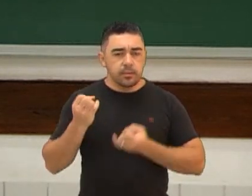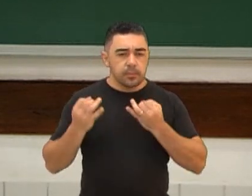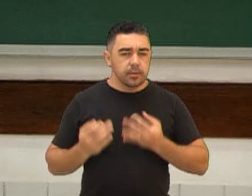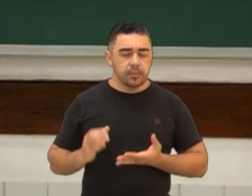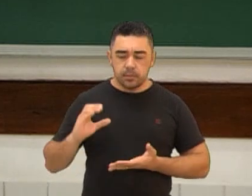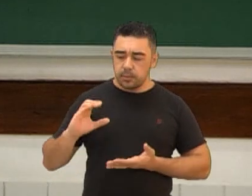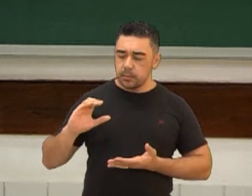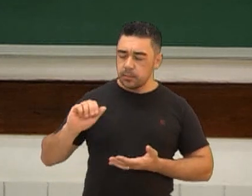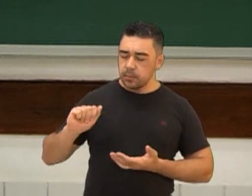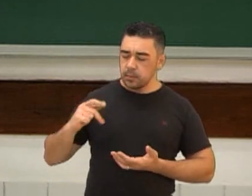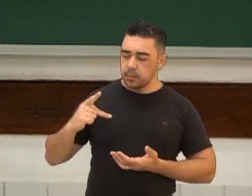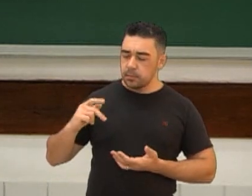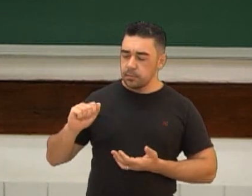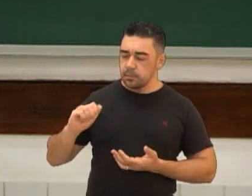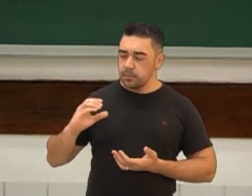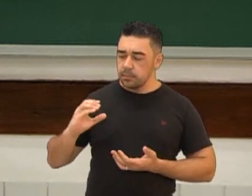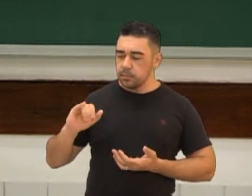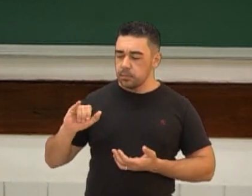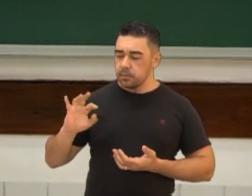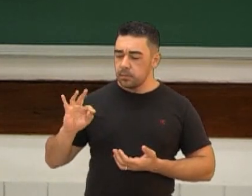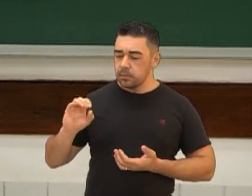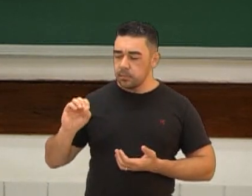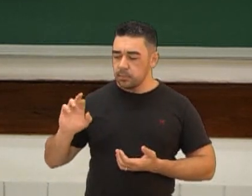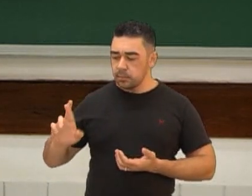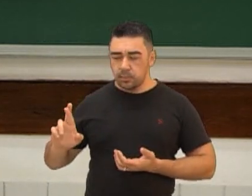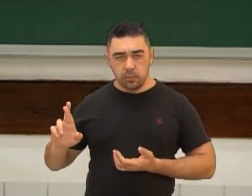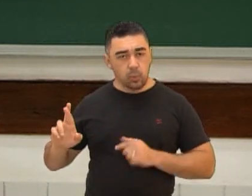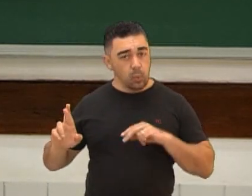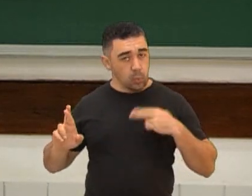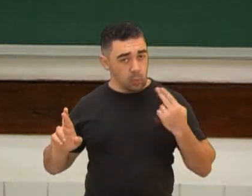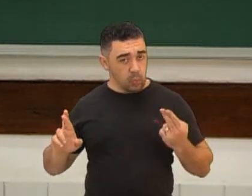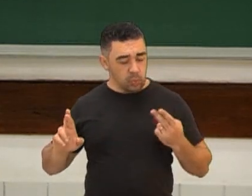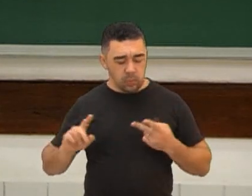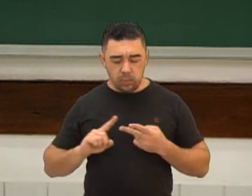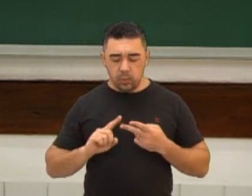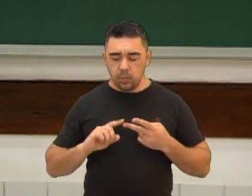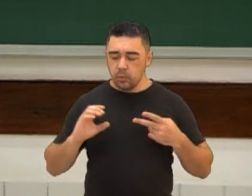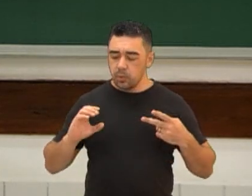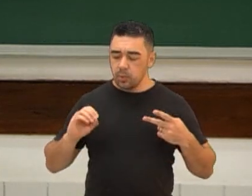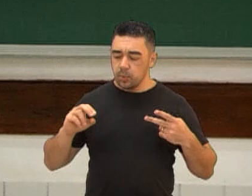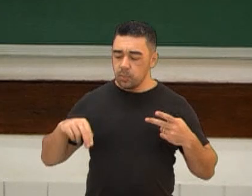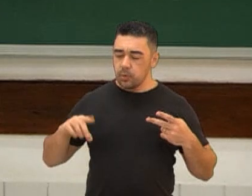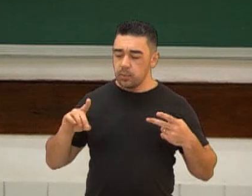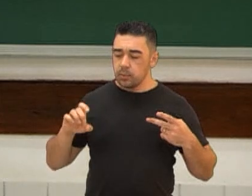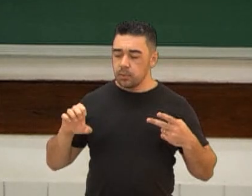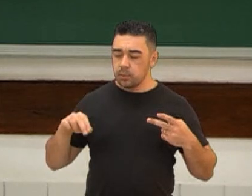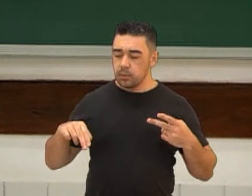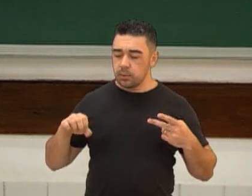capacitor, né? O capacitor, ou chamado condensador de carga, né?